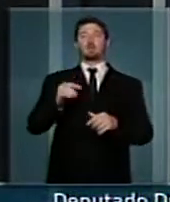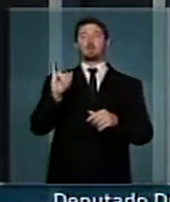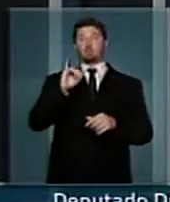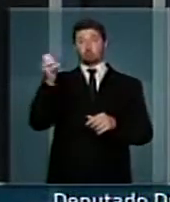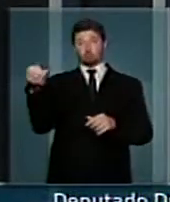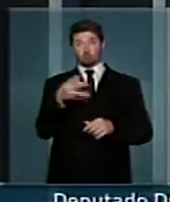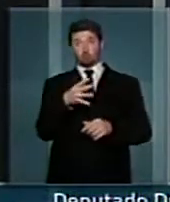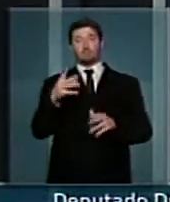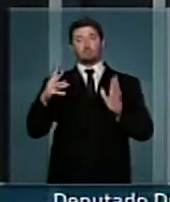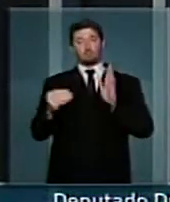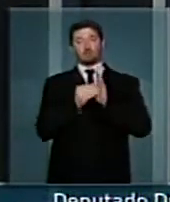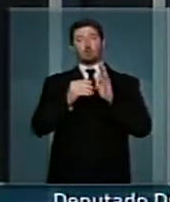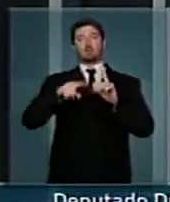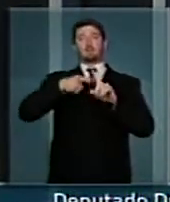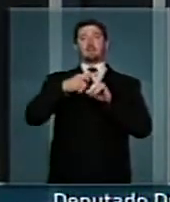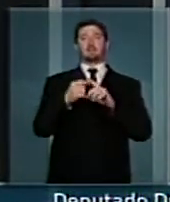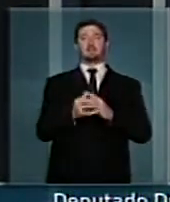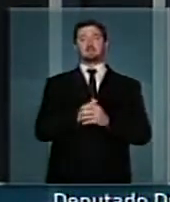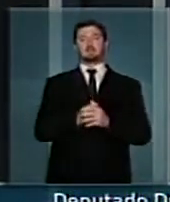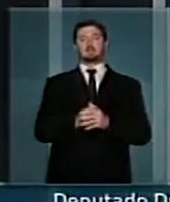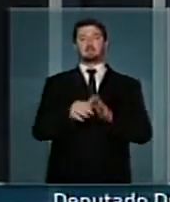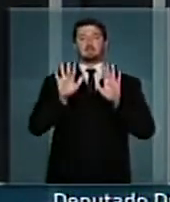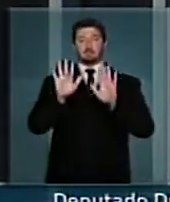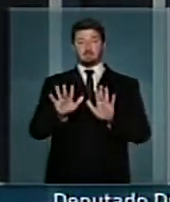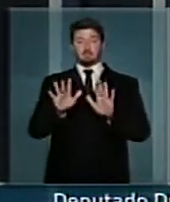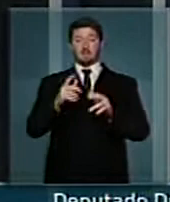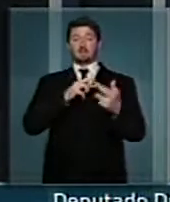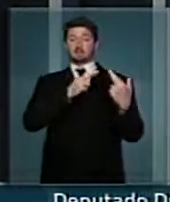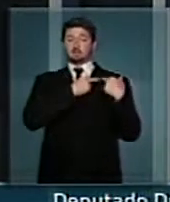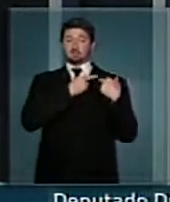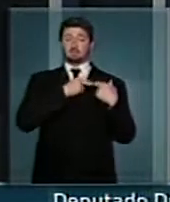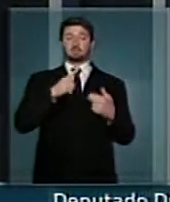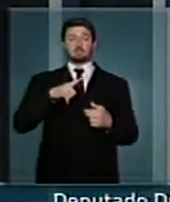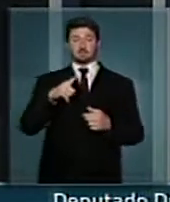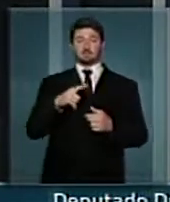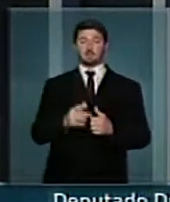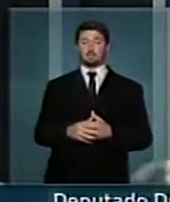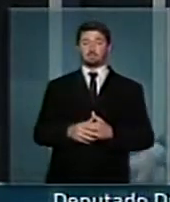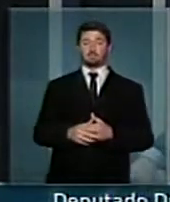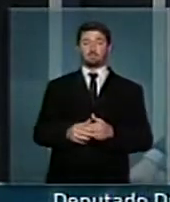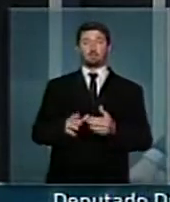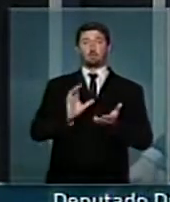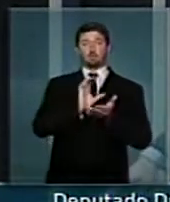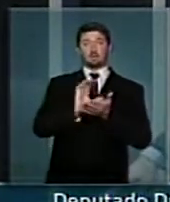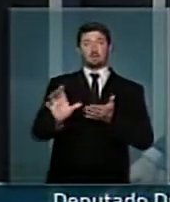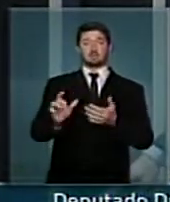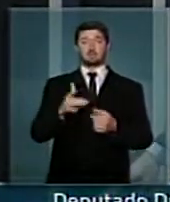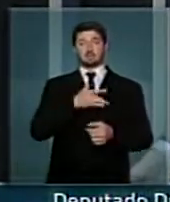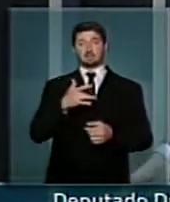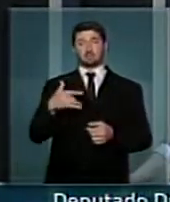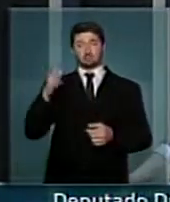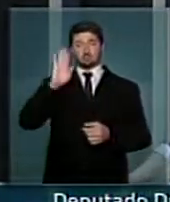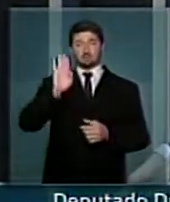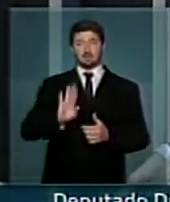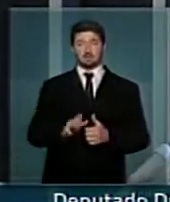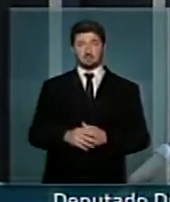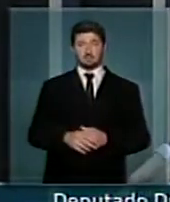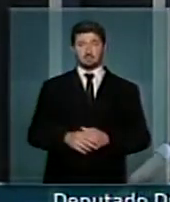imposto seja criado. Mas nós temos responsabilidades com o financiamento da saúde